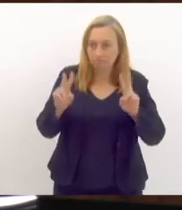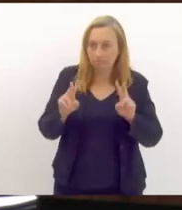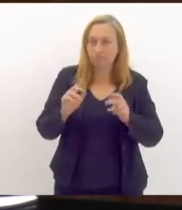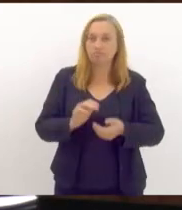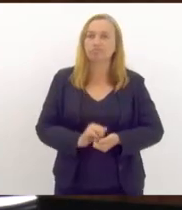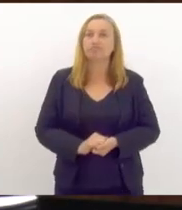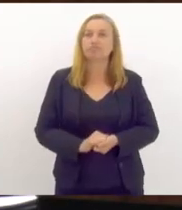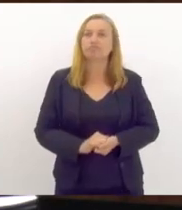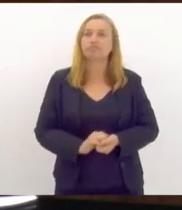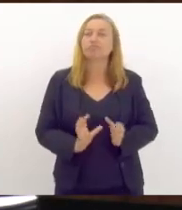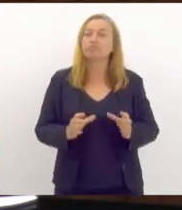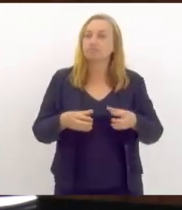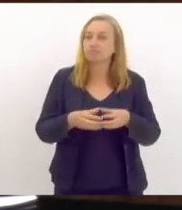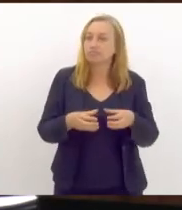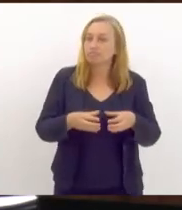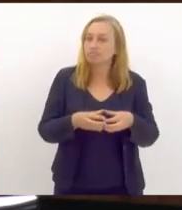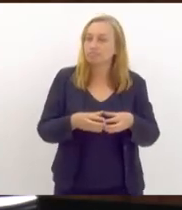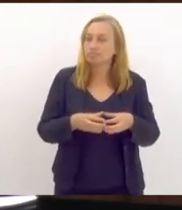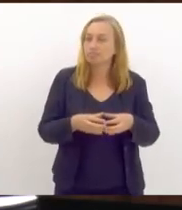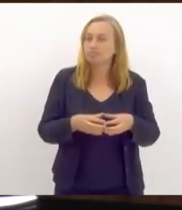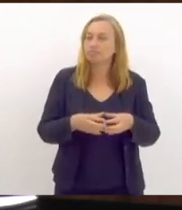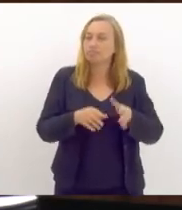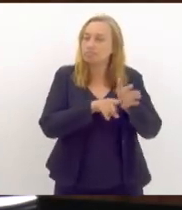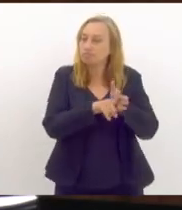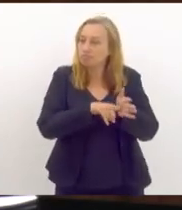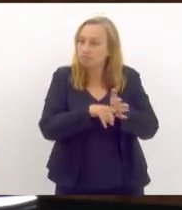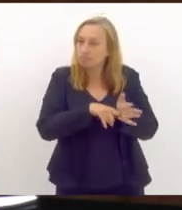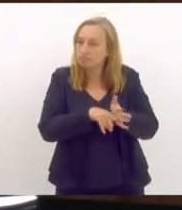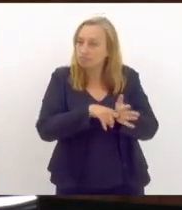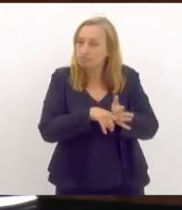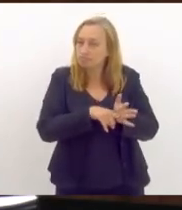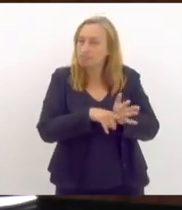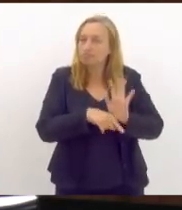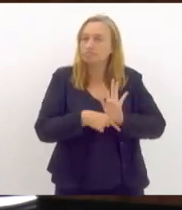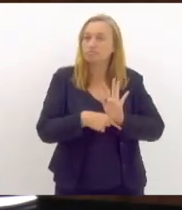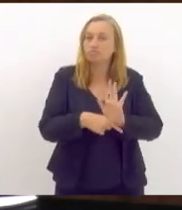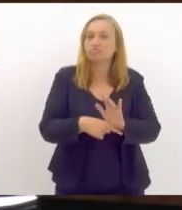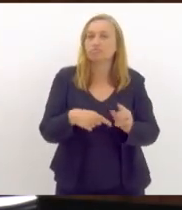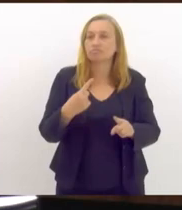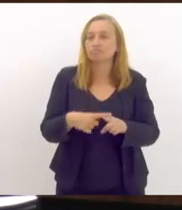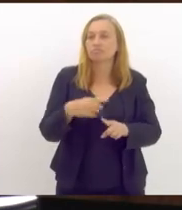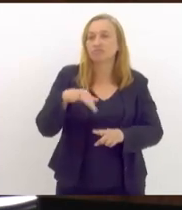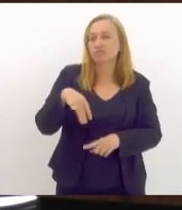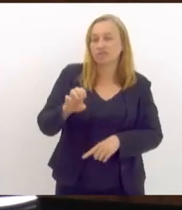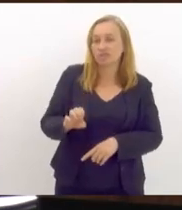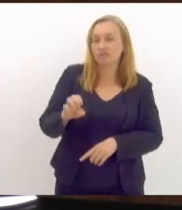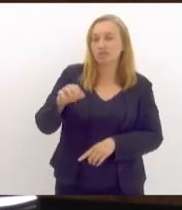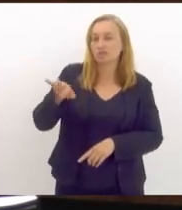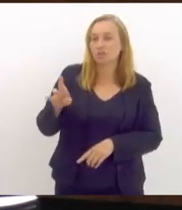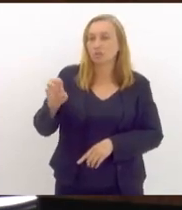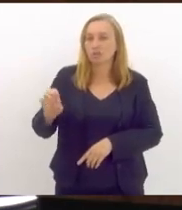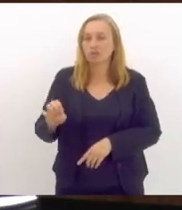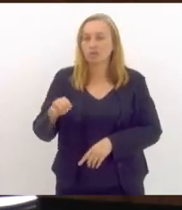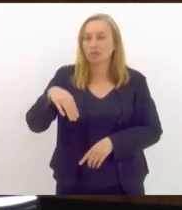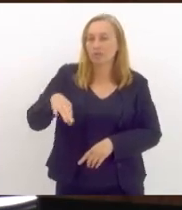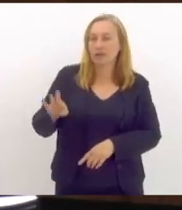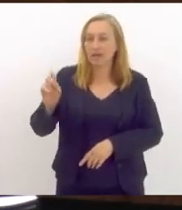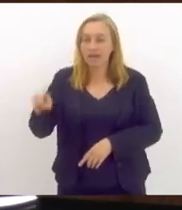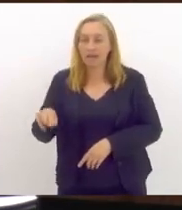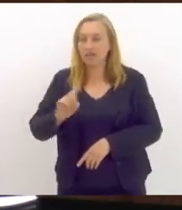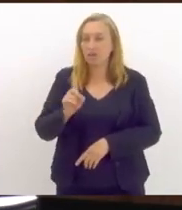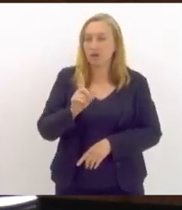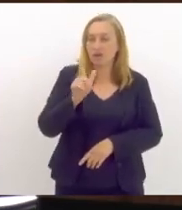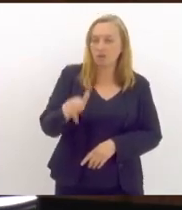uma comissão que faça esse diagnóstico que faça essa contribuição porque o Cine Clube de Macaé não é como de